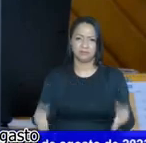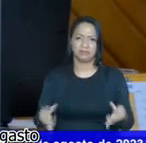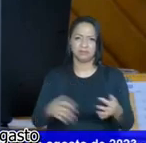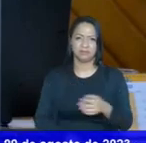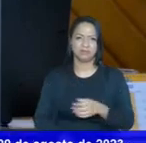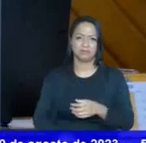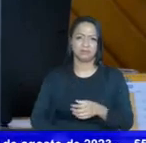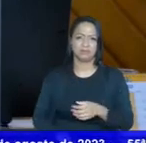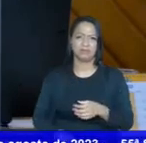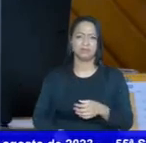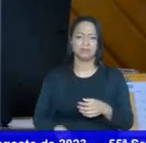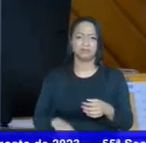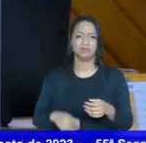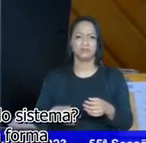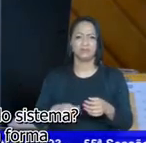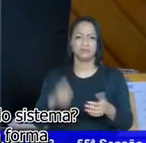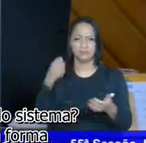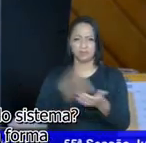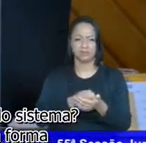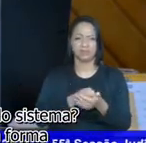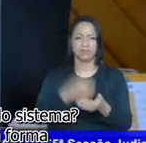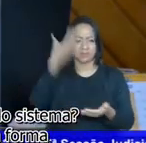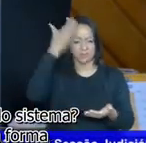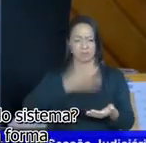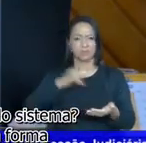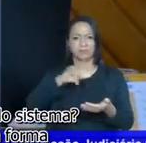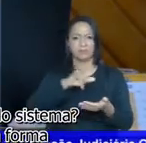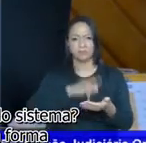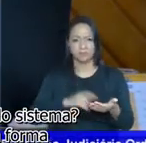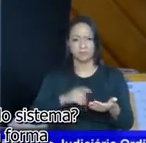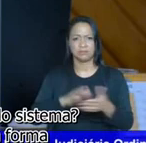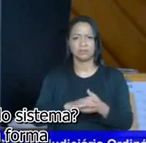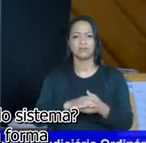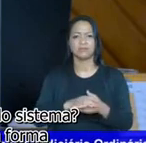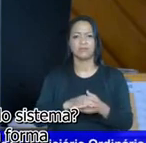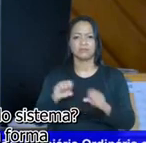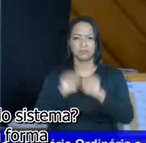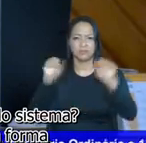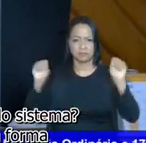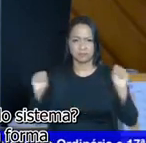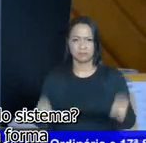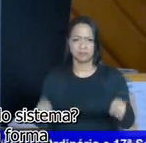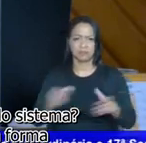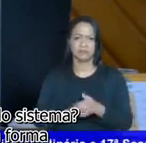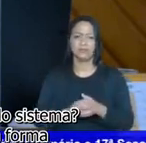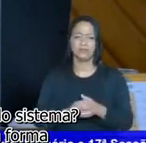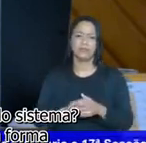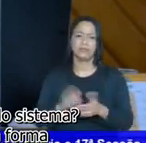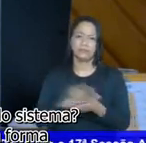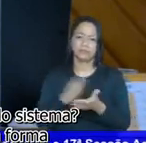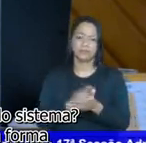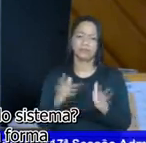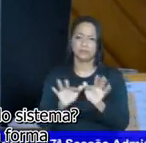Ele realizou o gasto, colocou a nota fiscal, mas não inseriu no campo próprio do sistema, é um erro formal, porque me